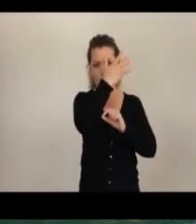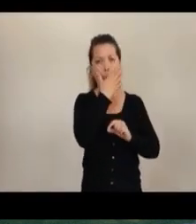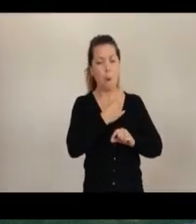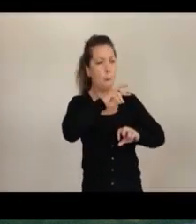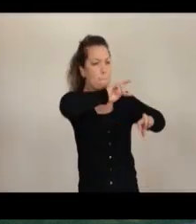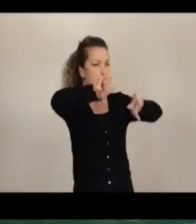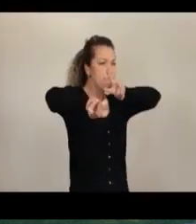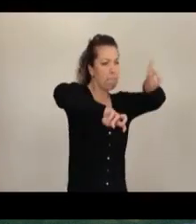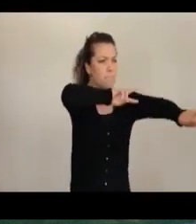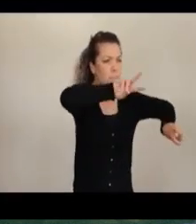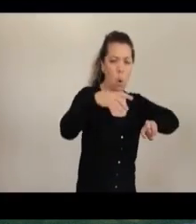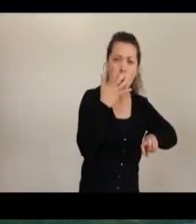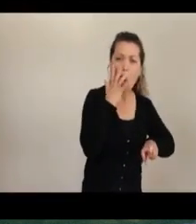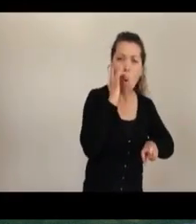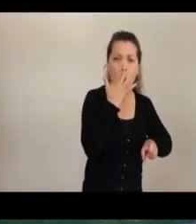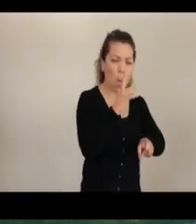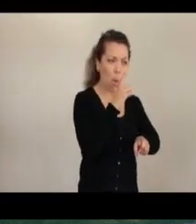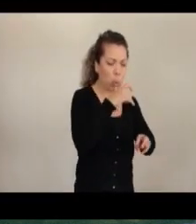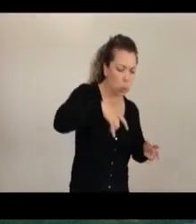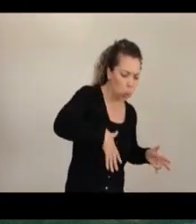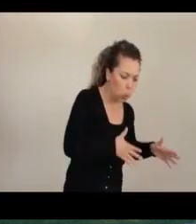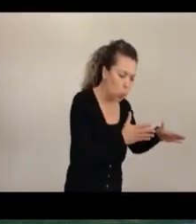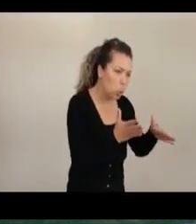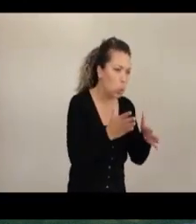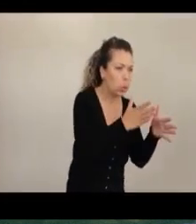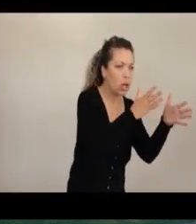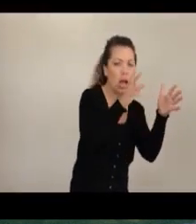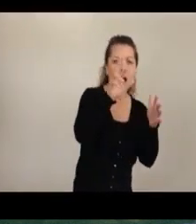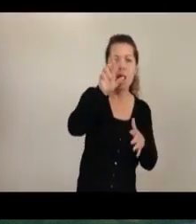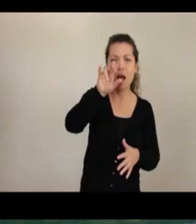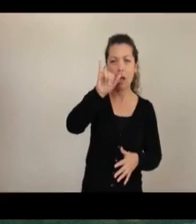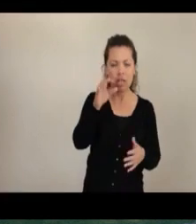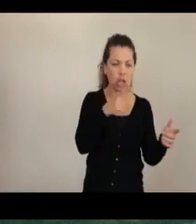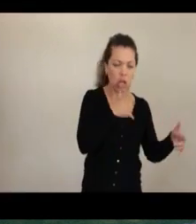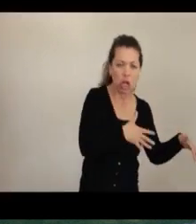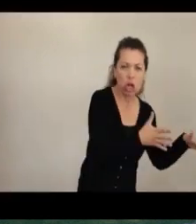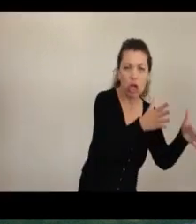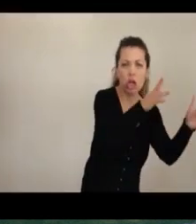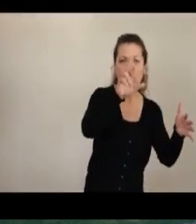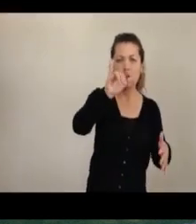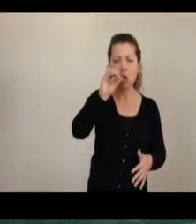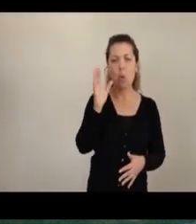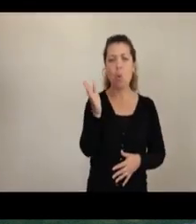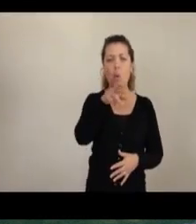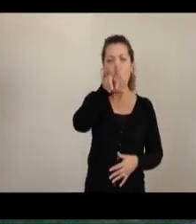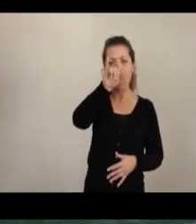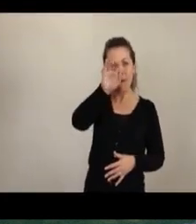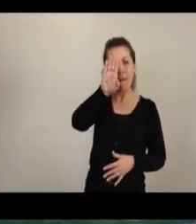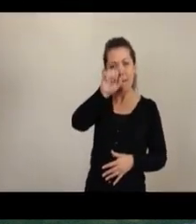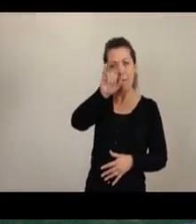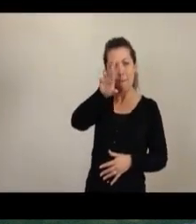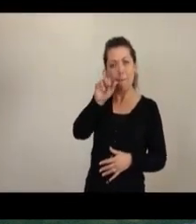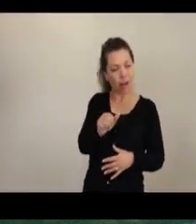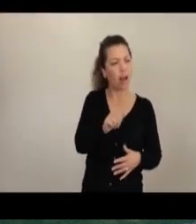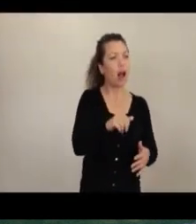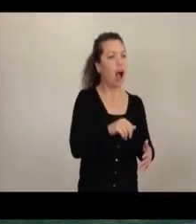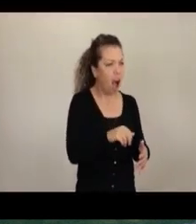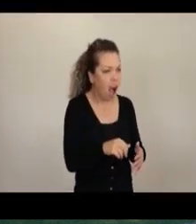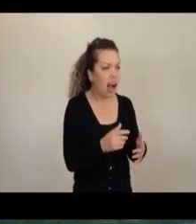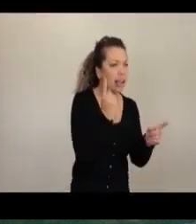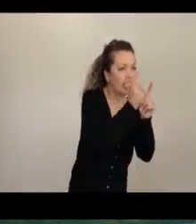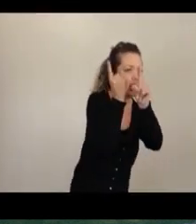Porto de Iguape ou Porto Grande. Isso aconteceu antes mesmo do advento da navegação a vapor, que chegou a Iguape no final